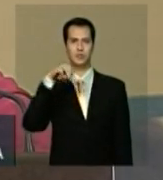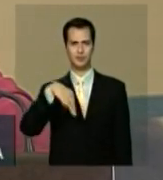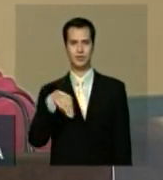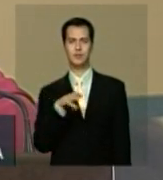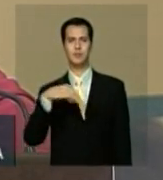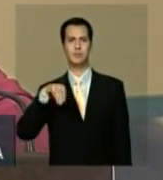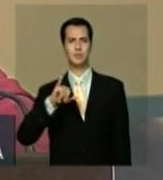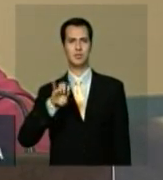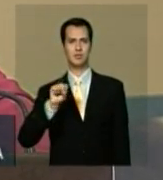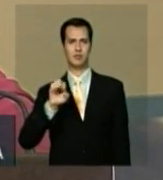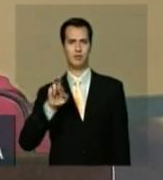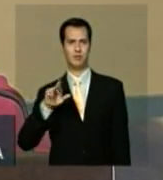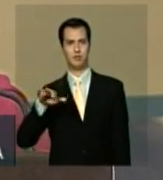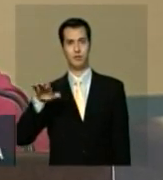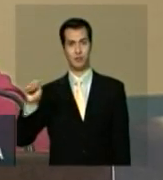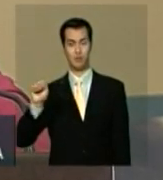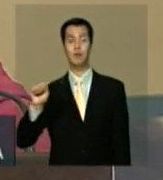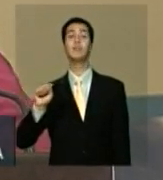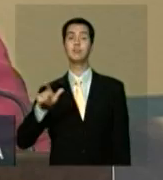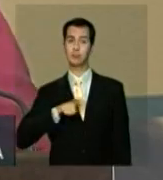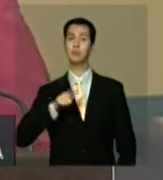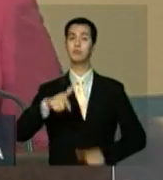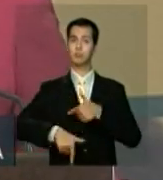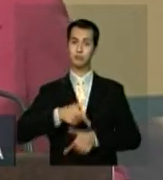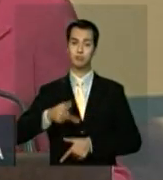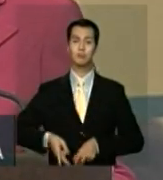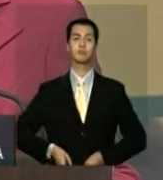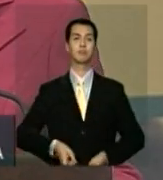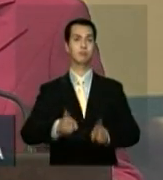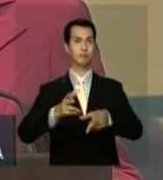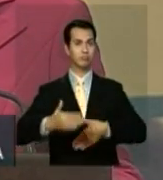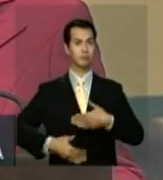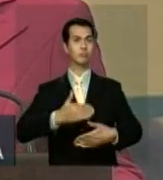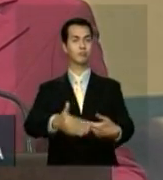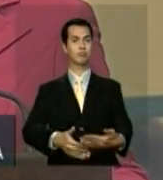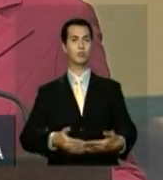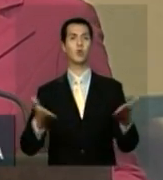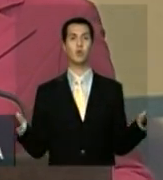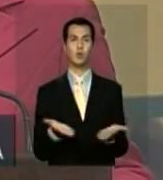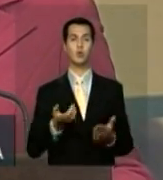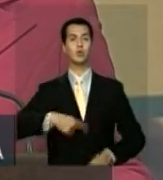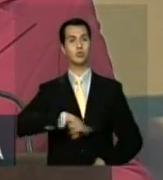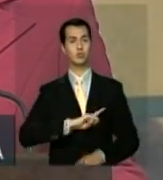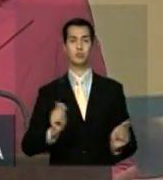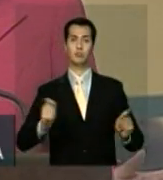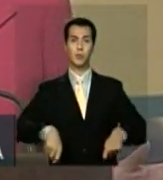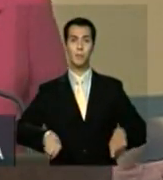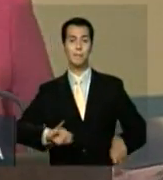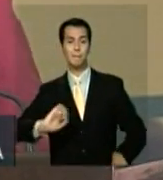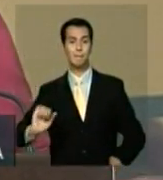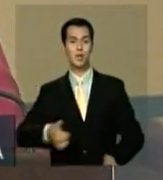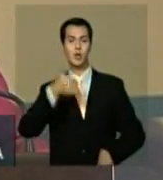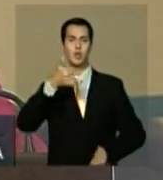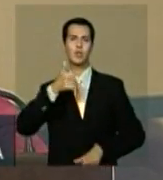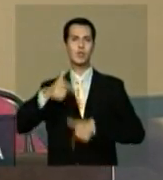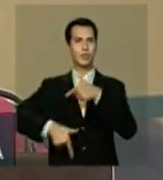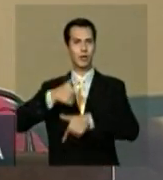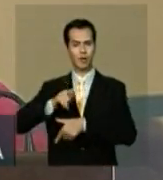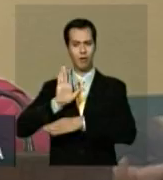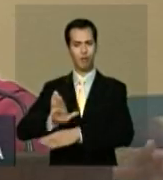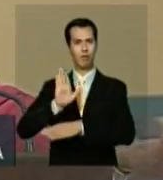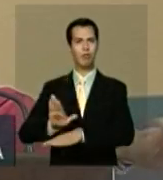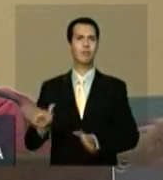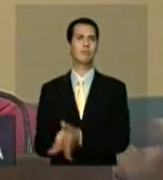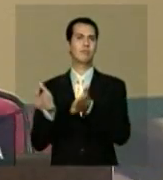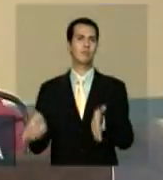isso nós podemos hoje aprimorar esse combate naquele momento em que começou